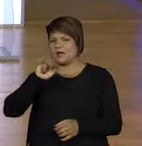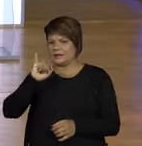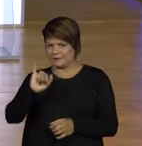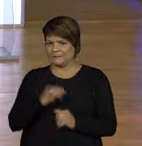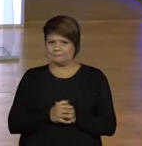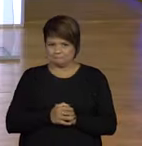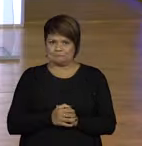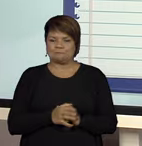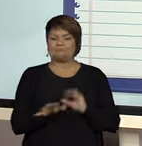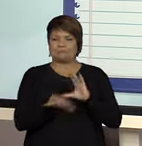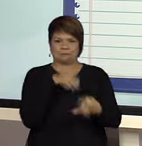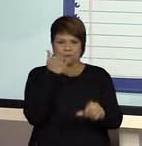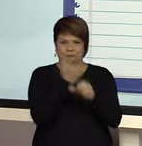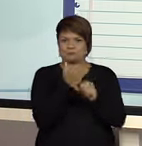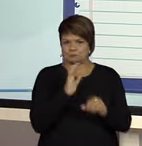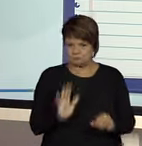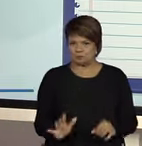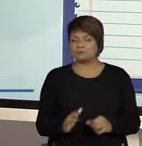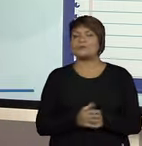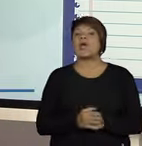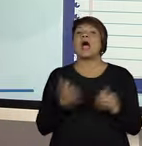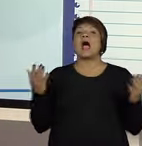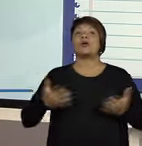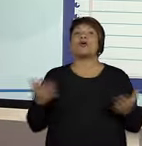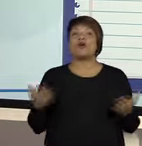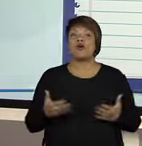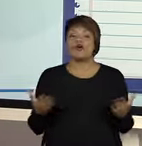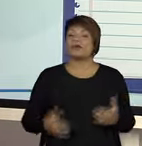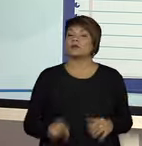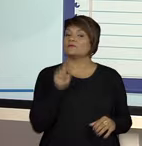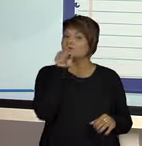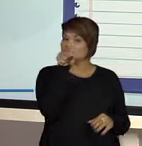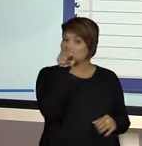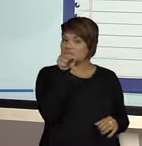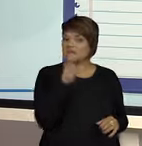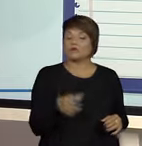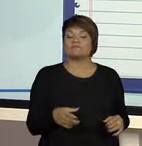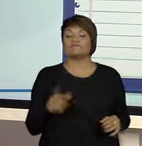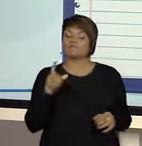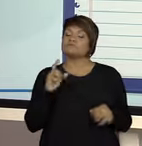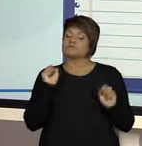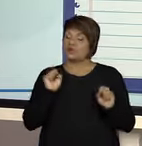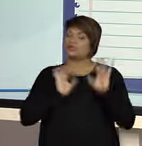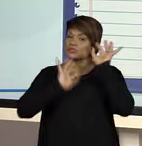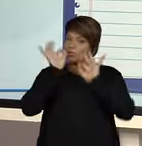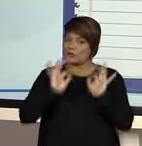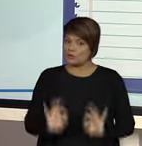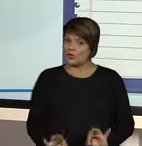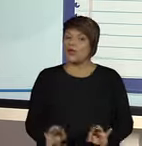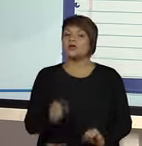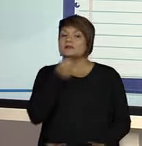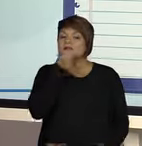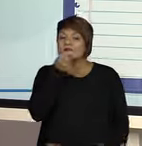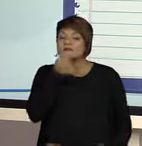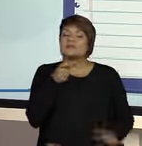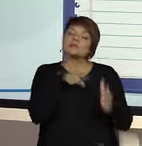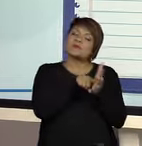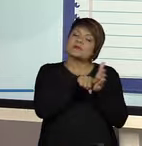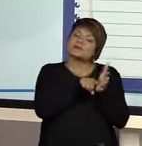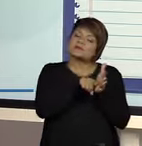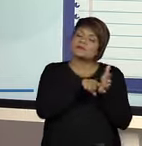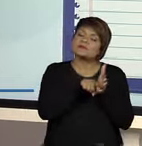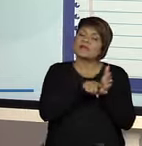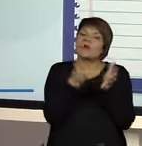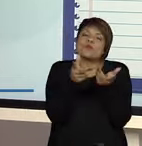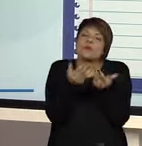do YouTube. Agora vocês podem elaborar uma pesquisa, uma entrevista, para pesquisar alguma coisa aí com a